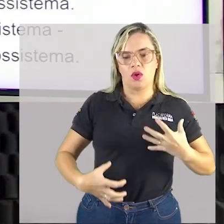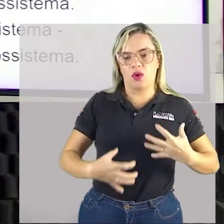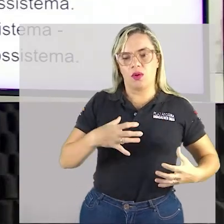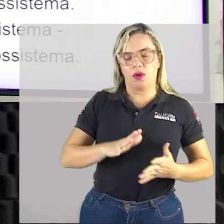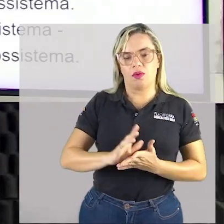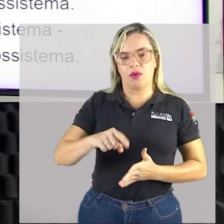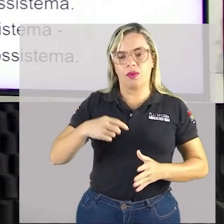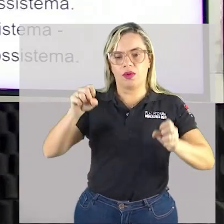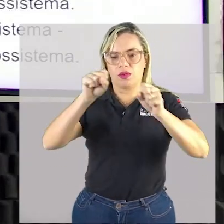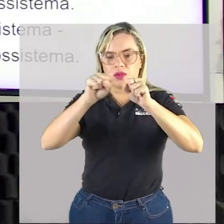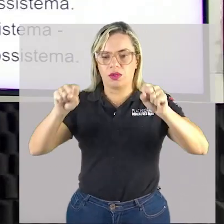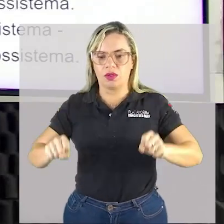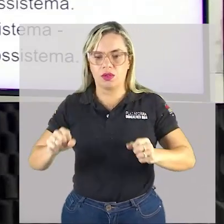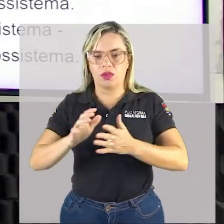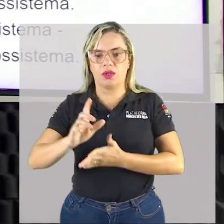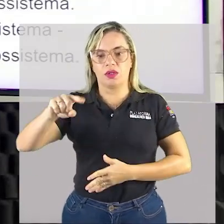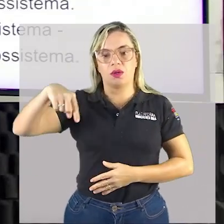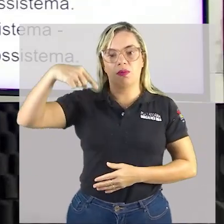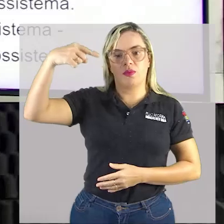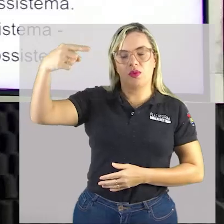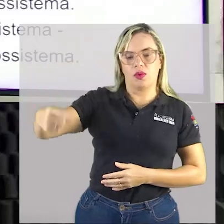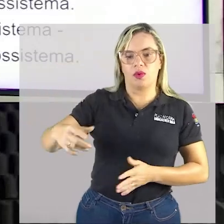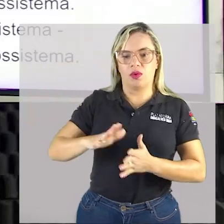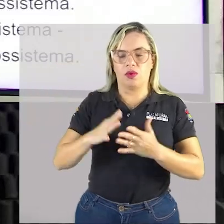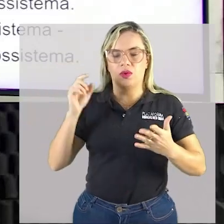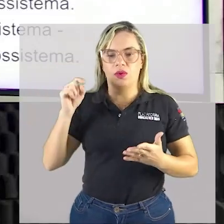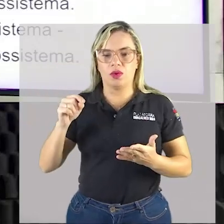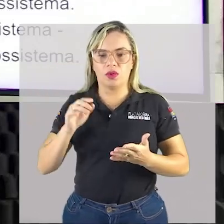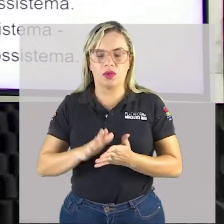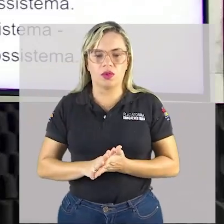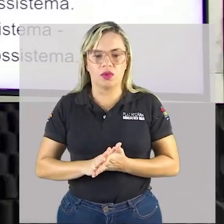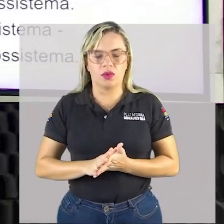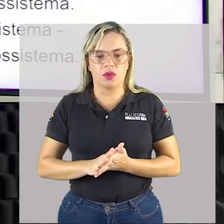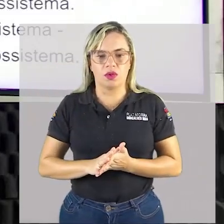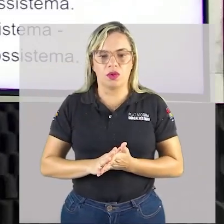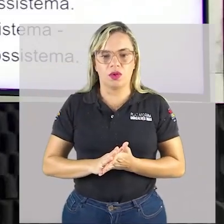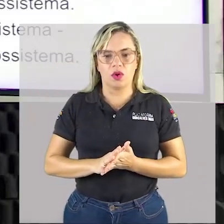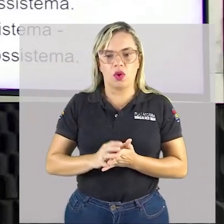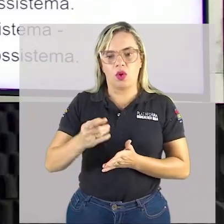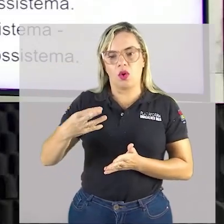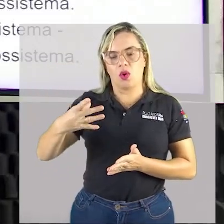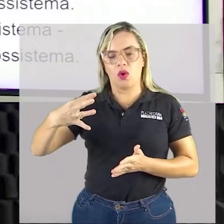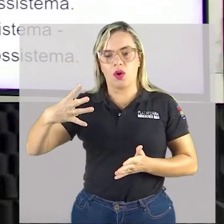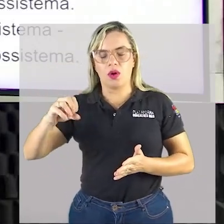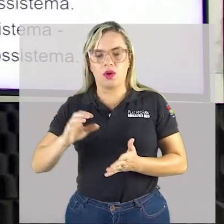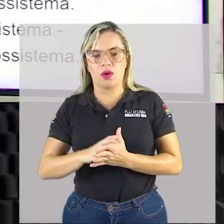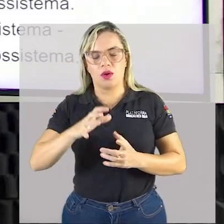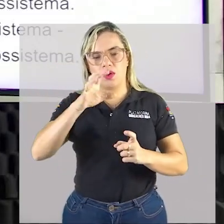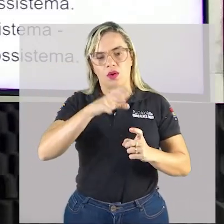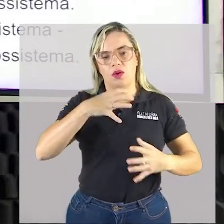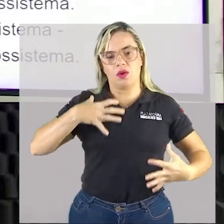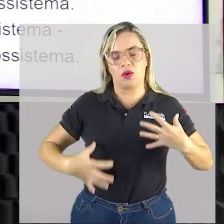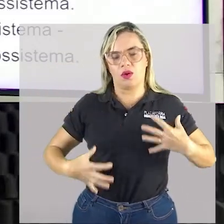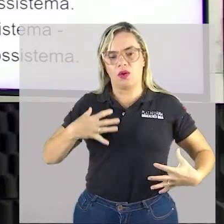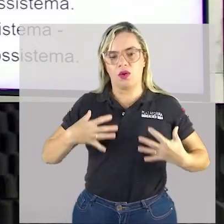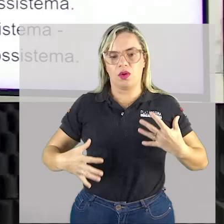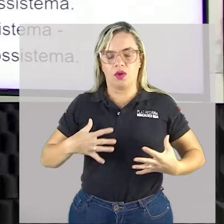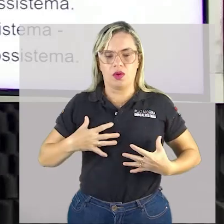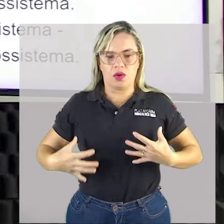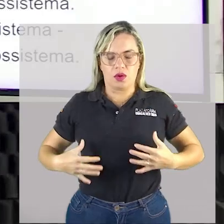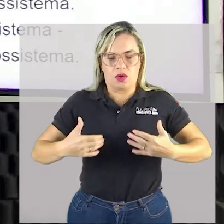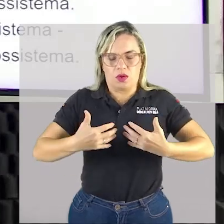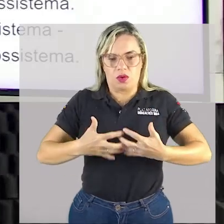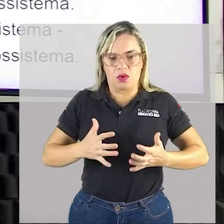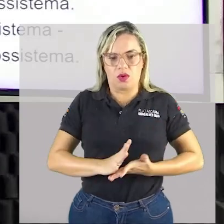organismo completo, né? Eu tenho os órgãos aqui, eu tenho o coração, o pulmão, o intestino, o